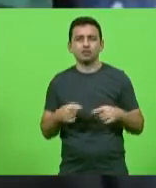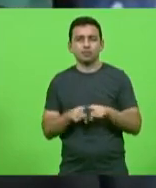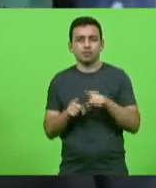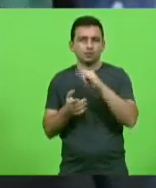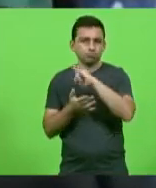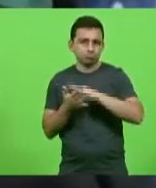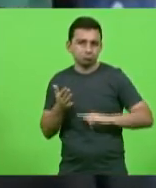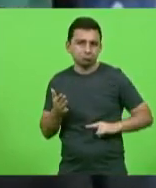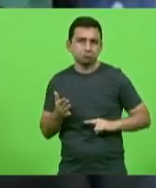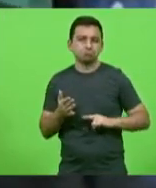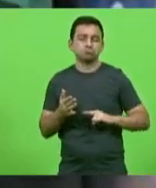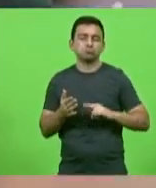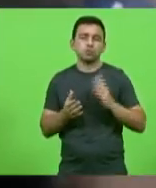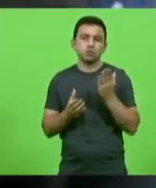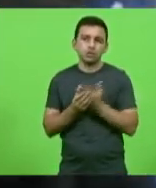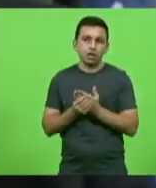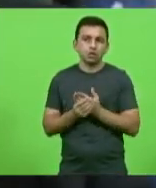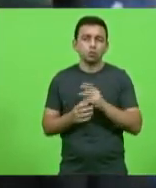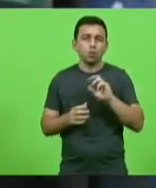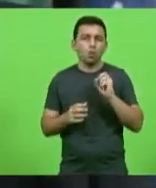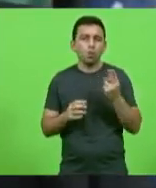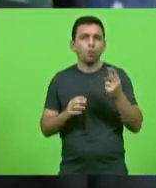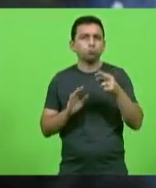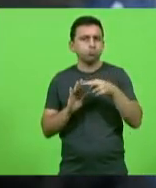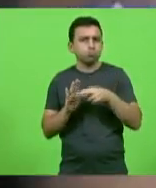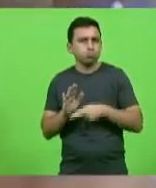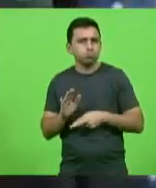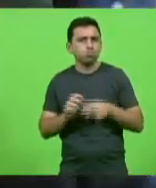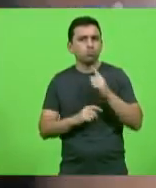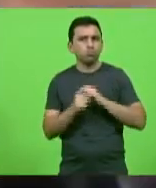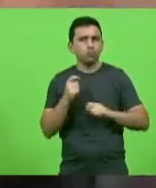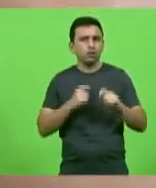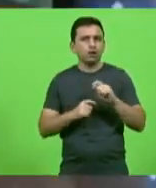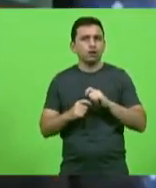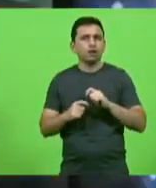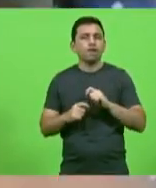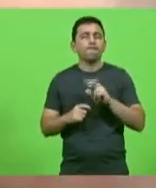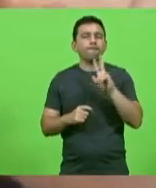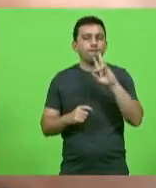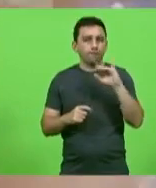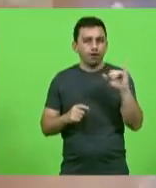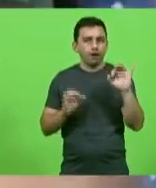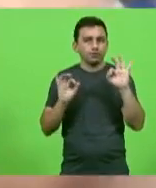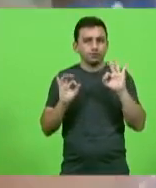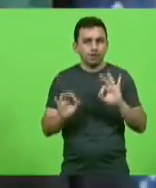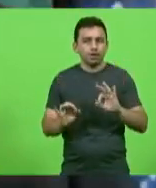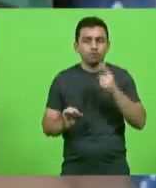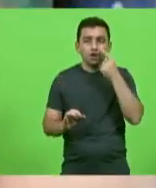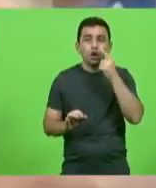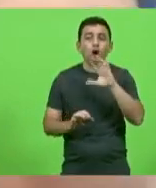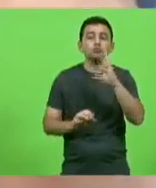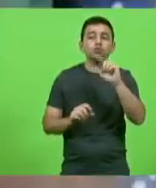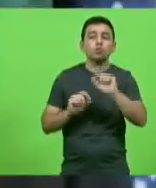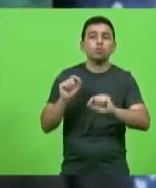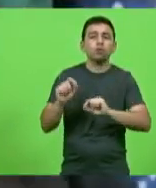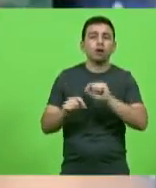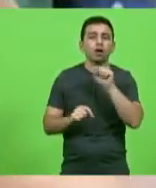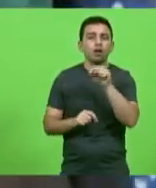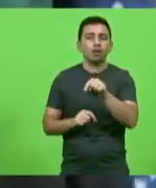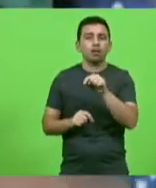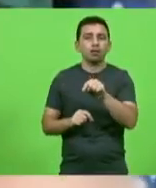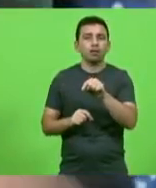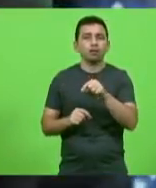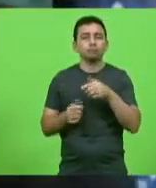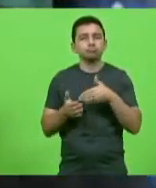ajuste professores ou uma administrativa serão consideradas as circunstâncias as práticas que houverem posso